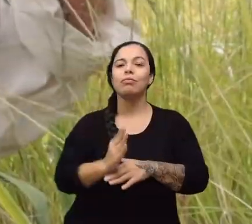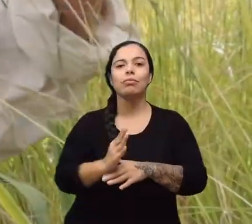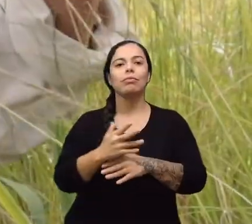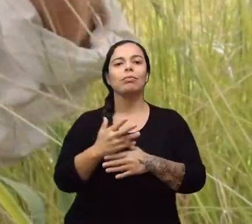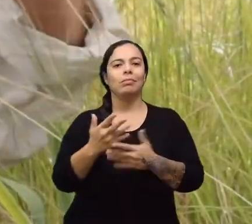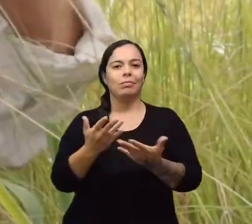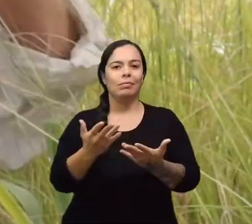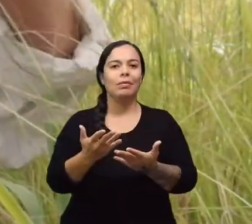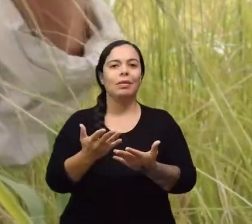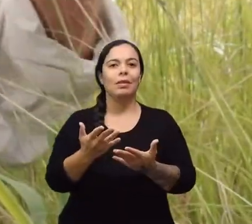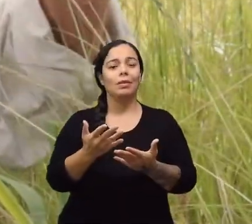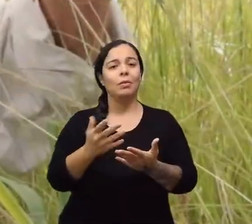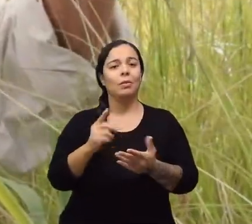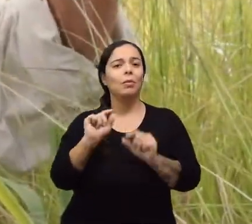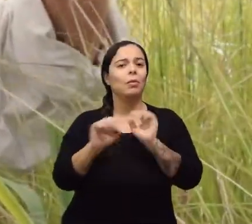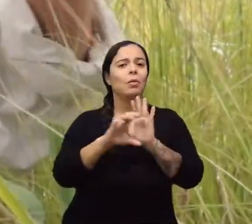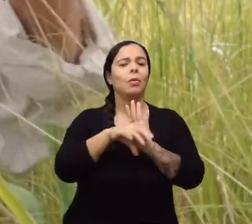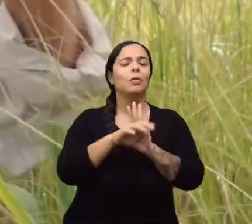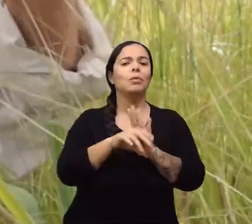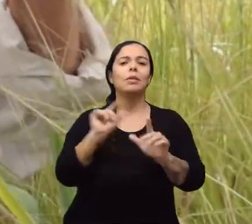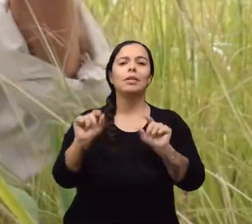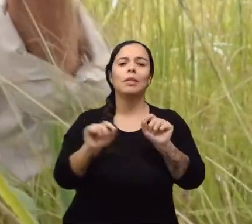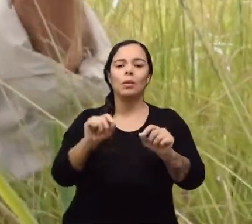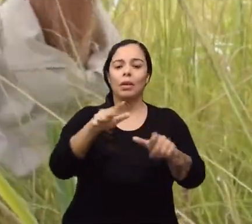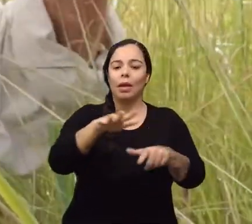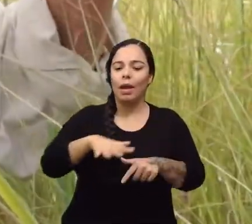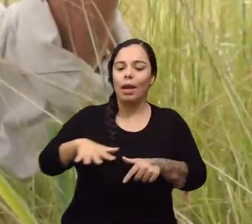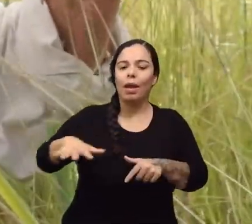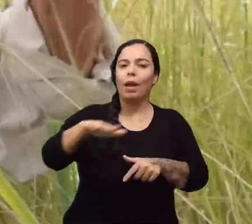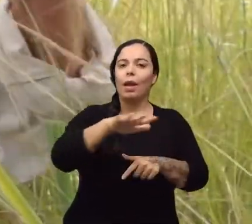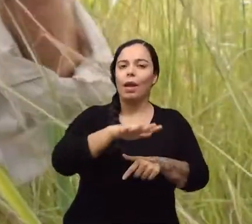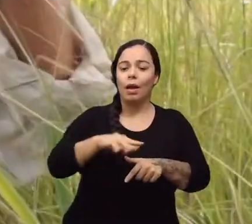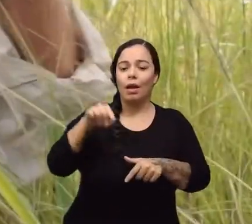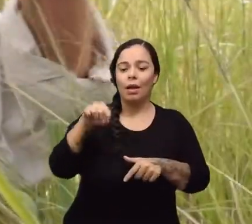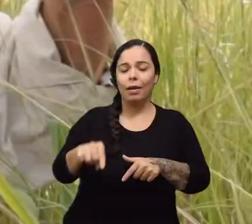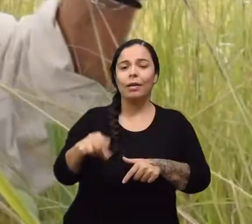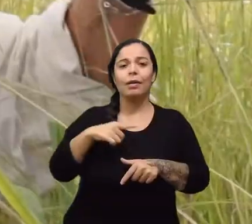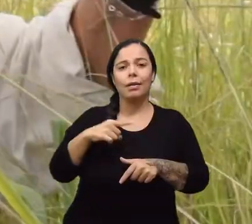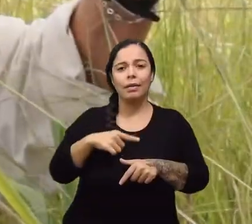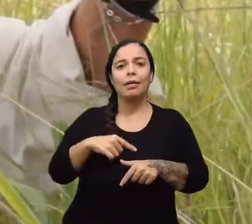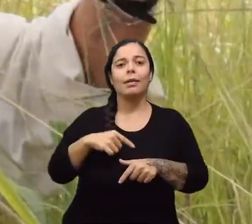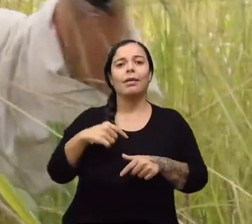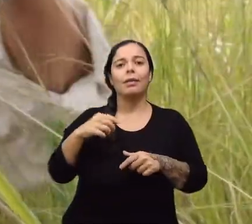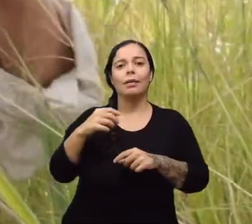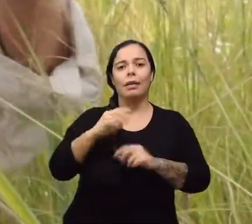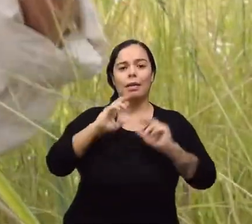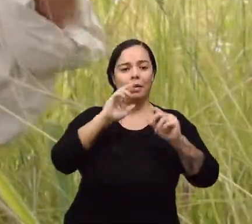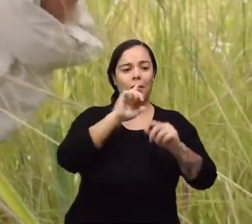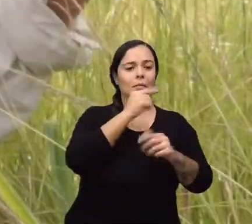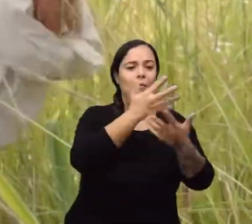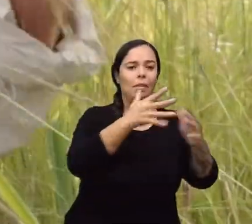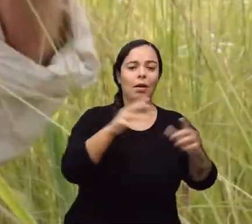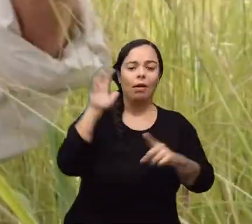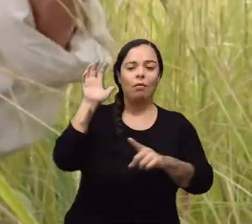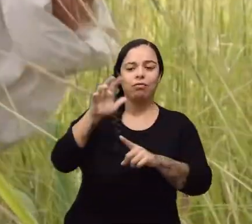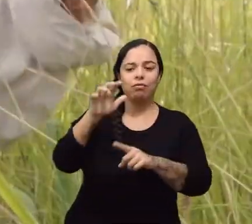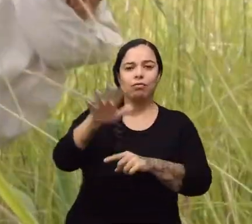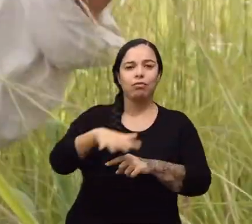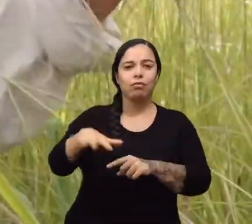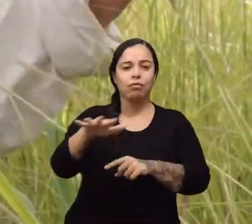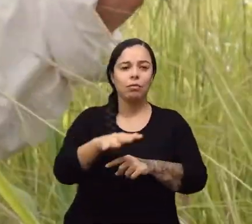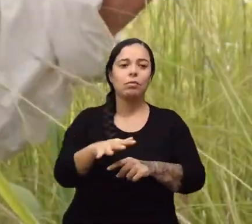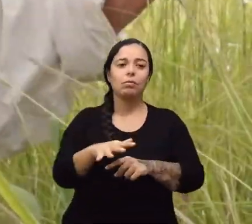de faixa costeira é a área que sofre alteração, influência das marés. Essa zona aqui, esse